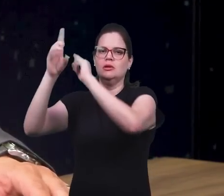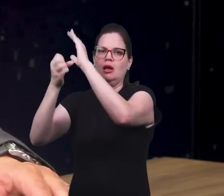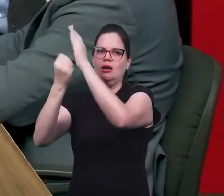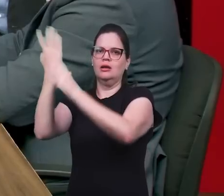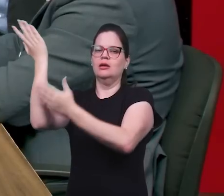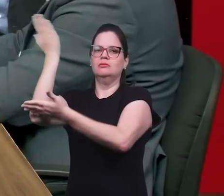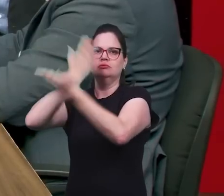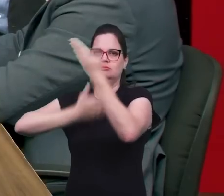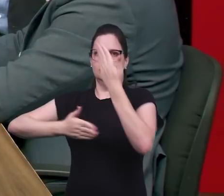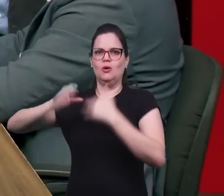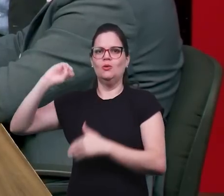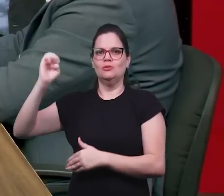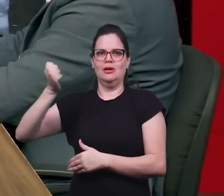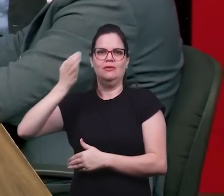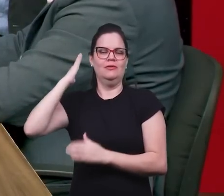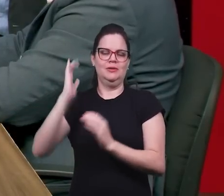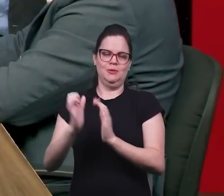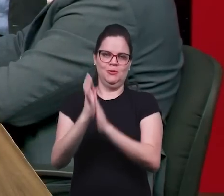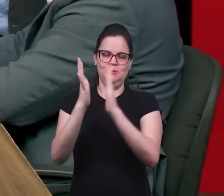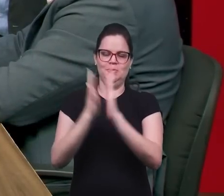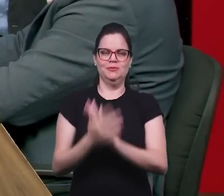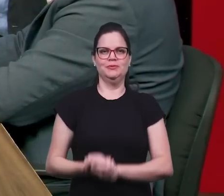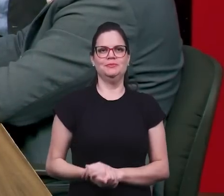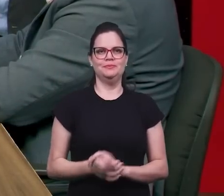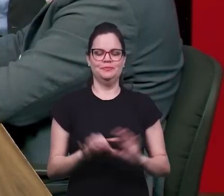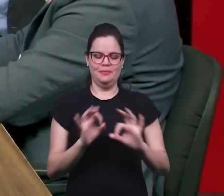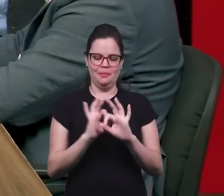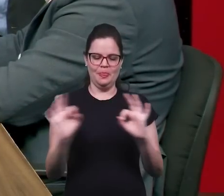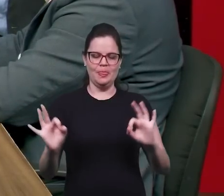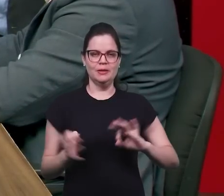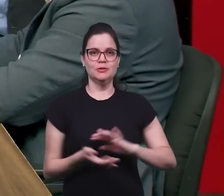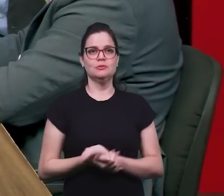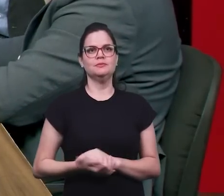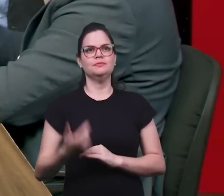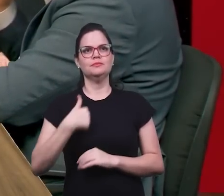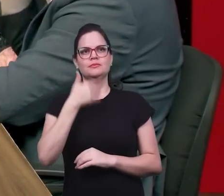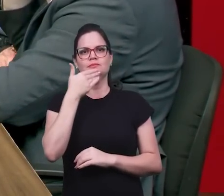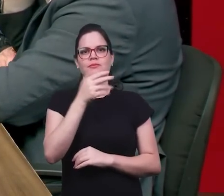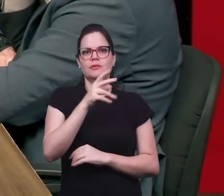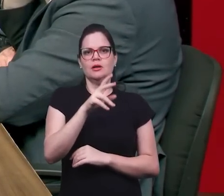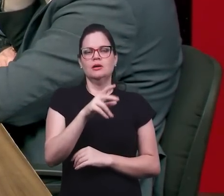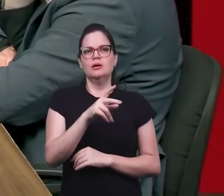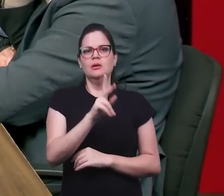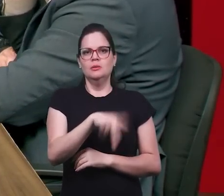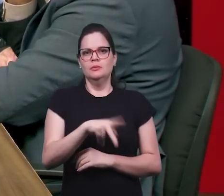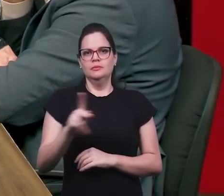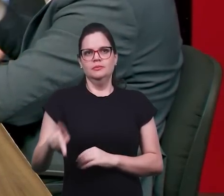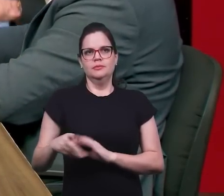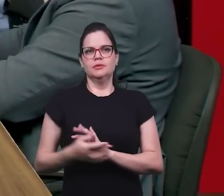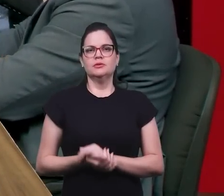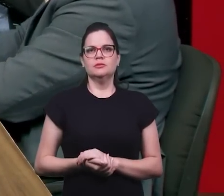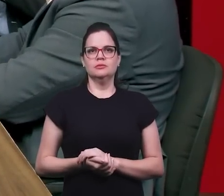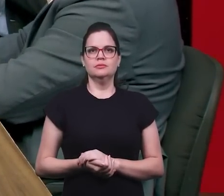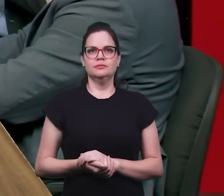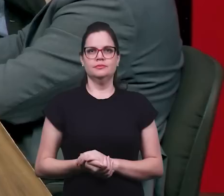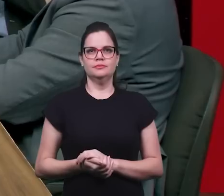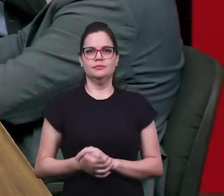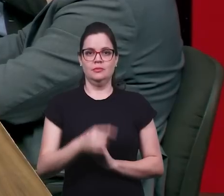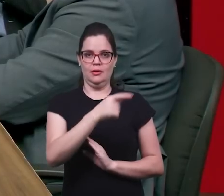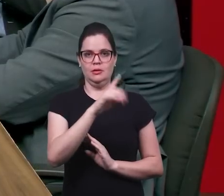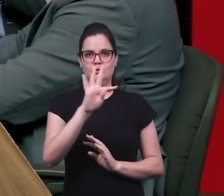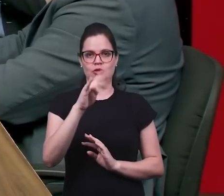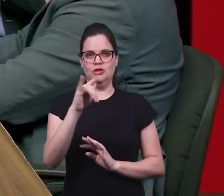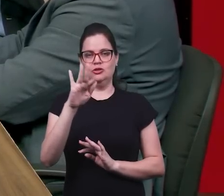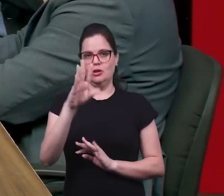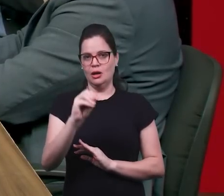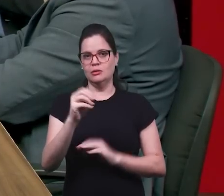Jesus, muito bom, não é? Eu trazer aqui o professor Alexandre Paulino para a conversa. O Tiago ele trouxe aqui a